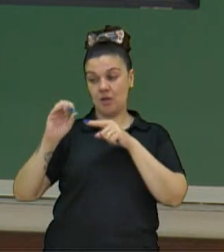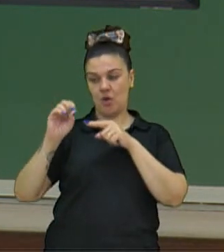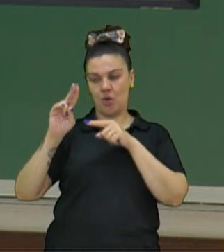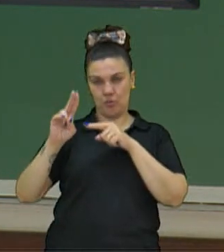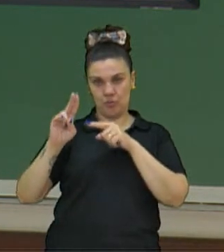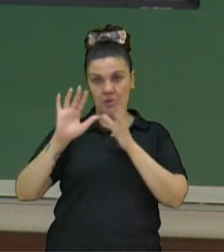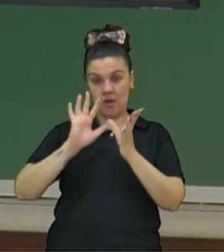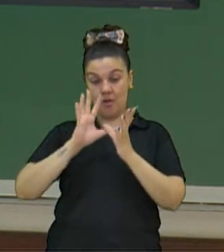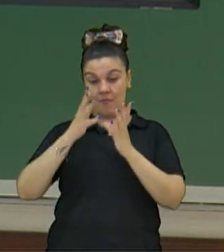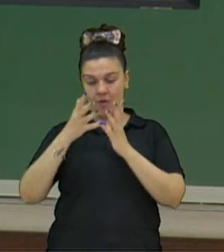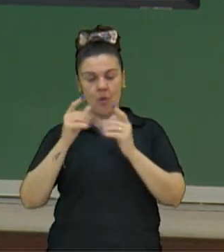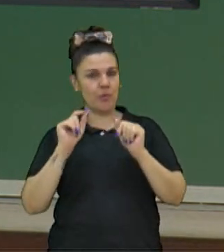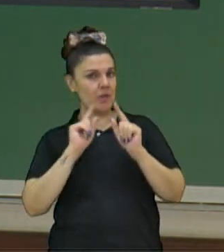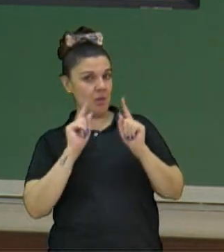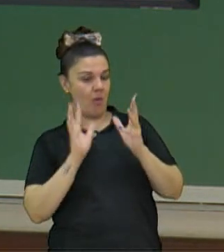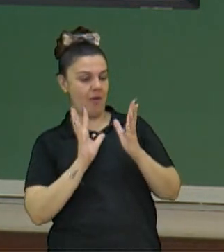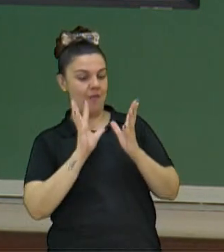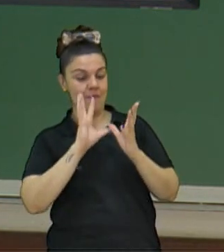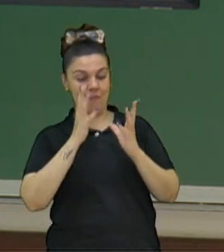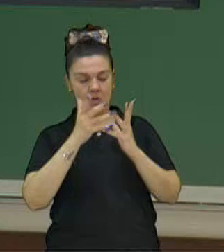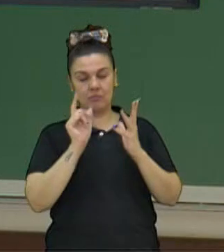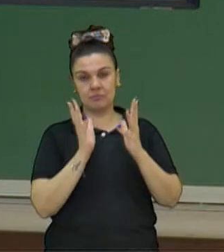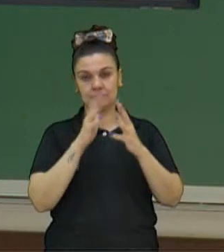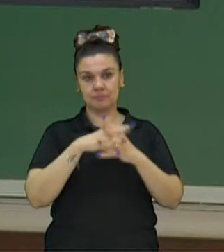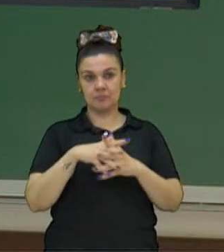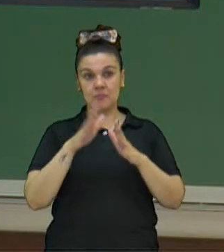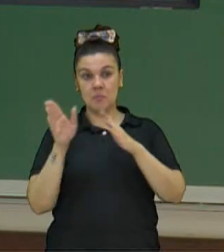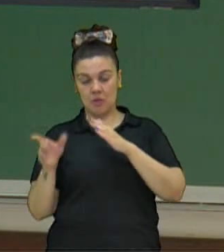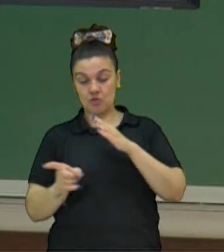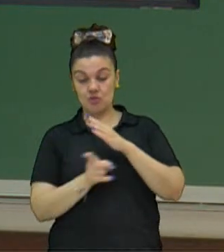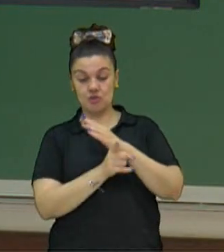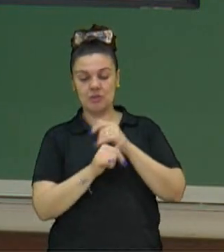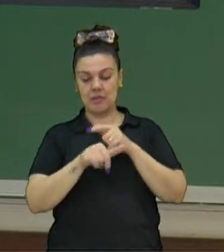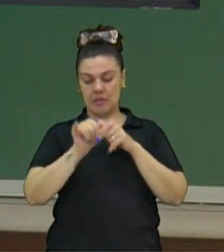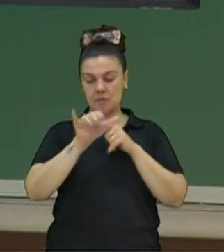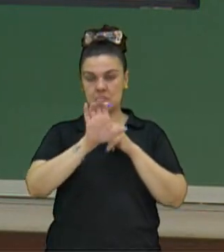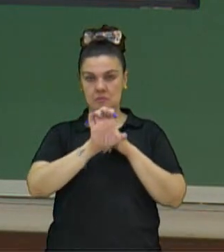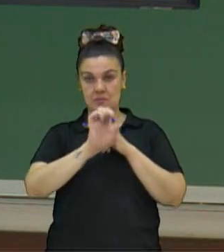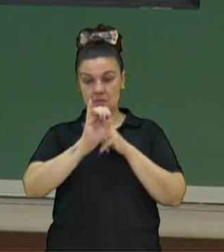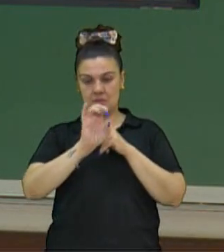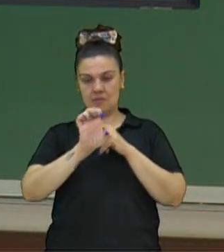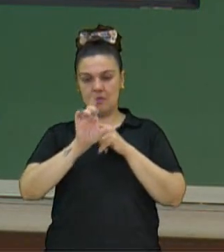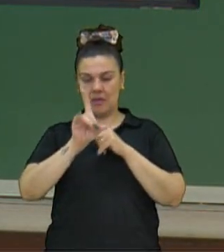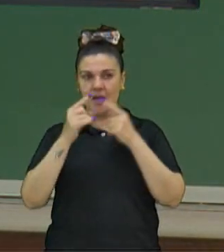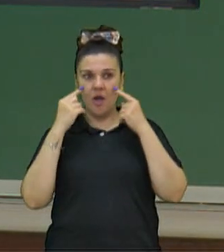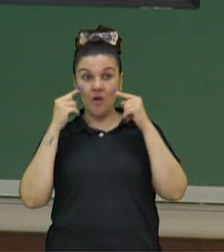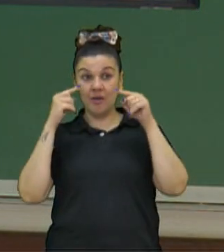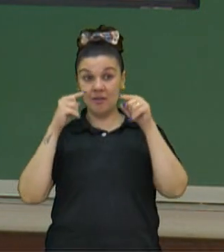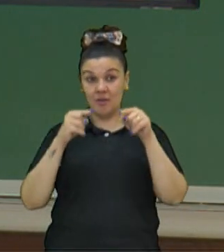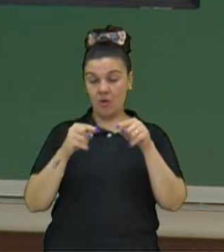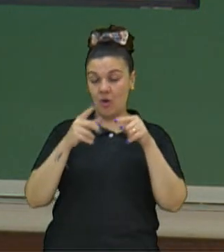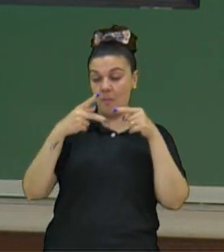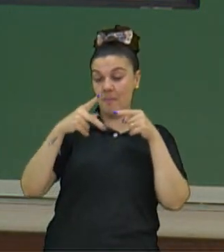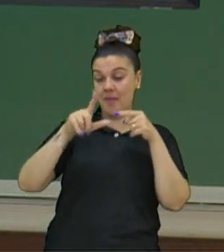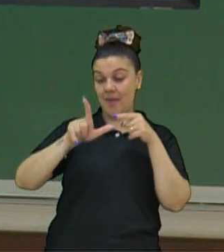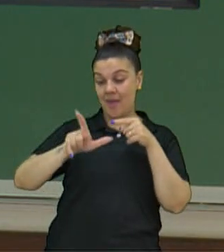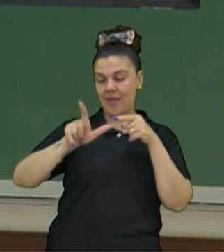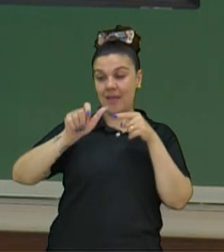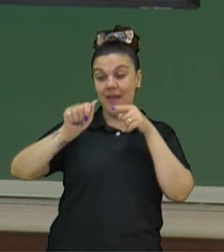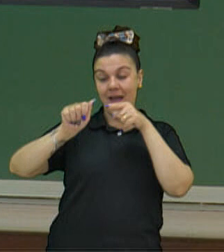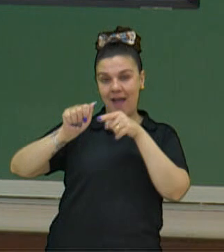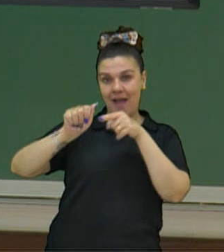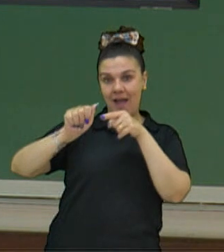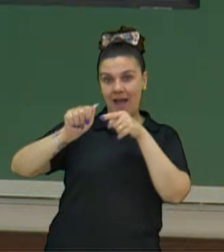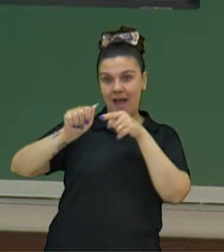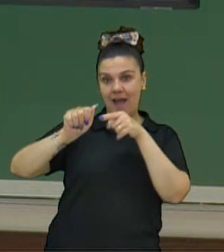não é vogal, é consoante. Tiro Y, coloco I, E, D. Agora aqui eu tenho uma